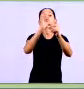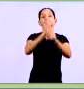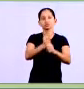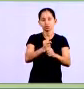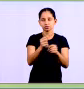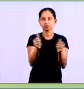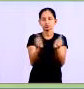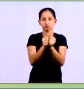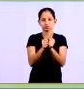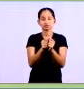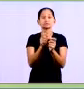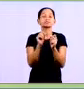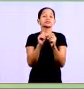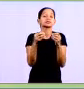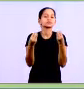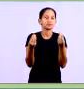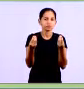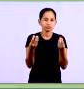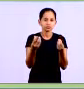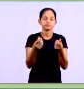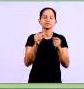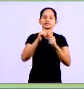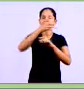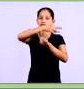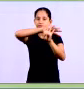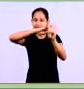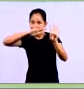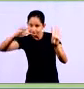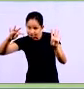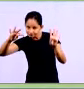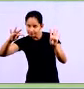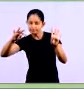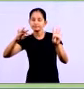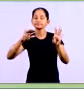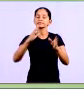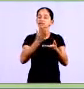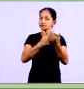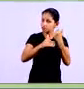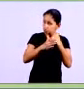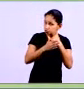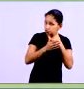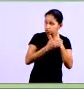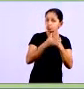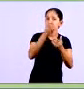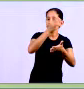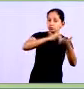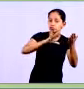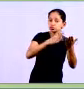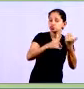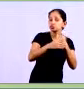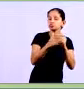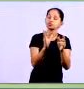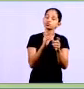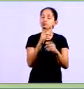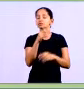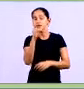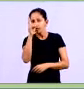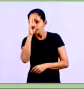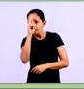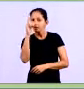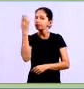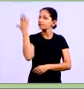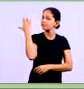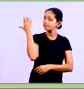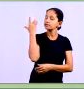assim, se eu tenho os impostos sobre compras no regime normal, lembra lá do que a gente falou?